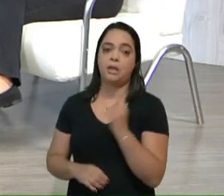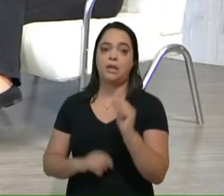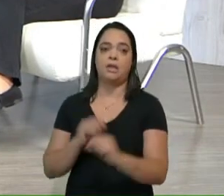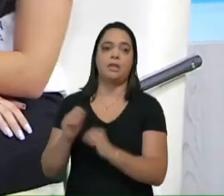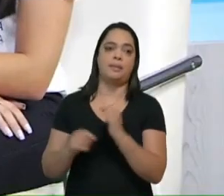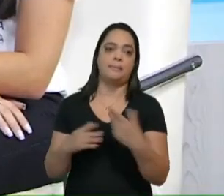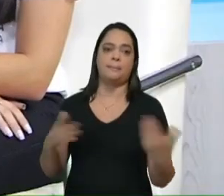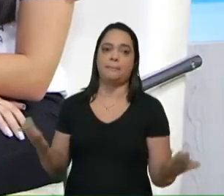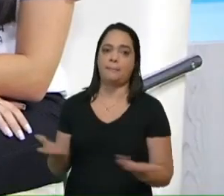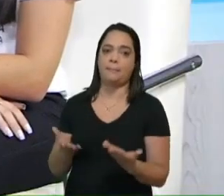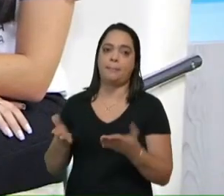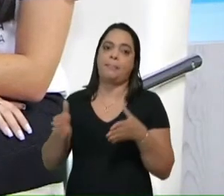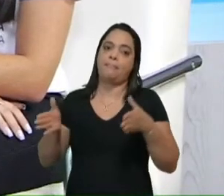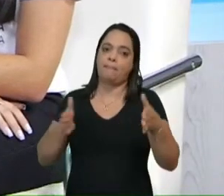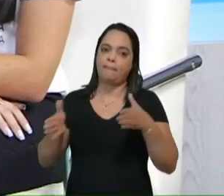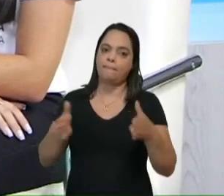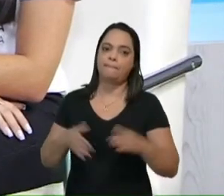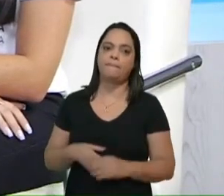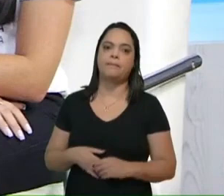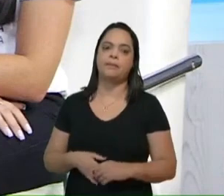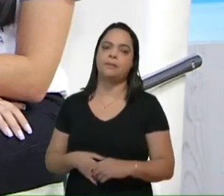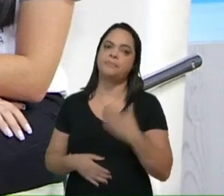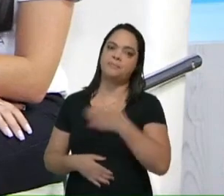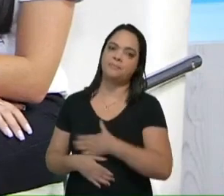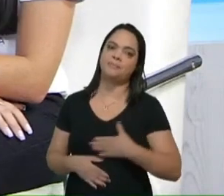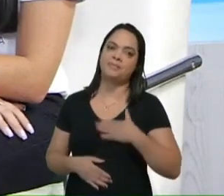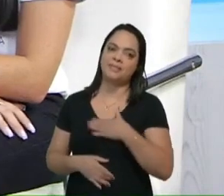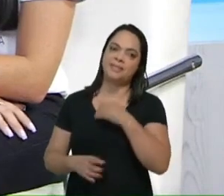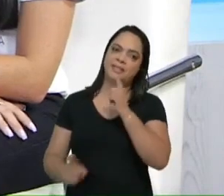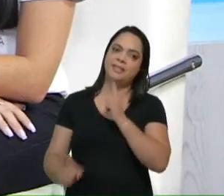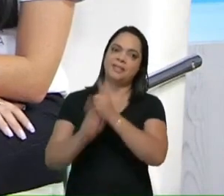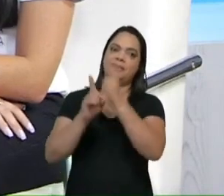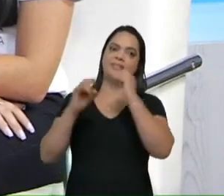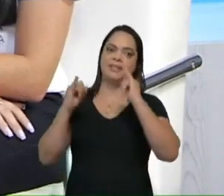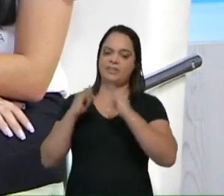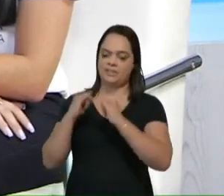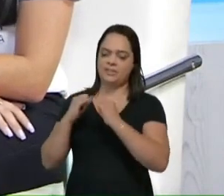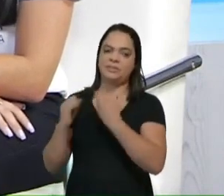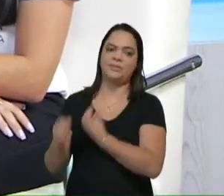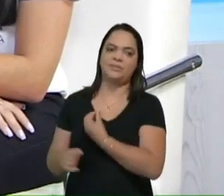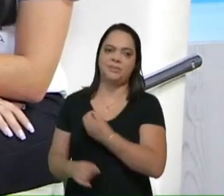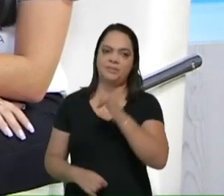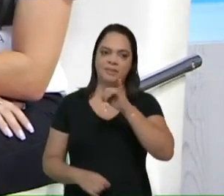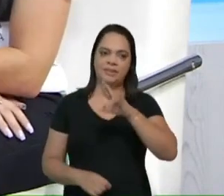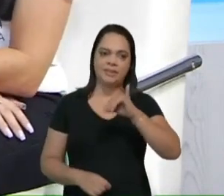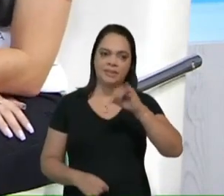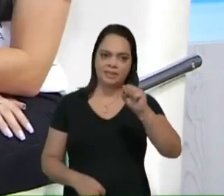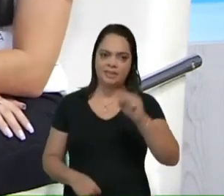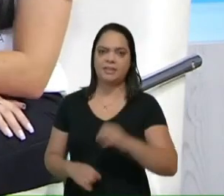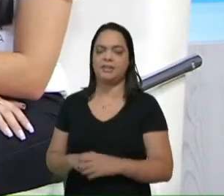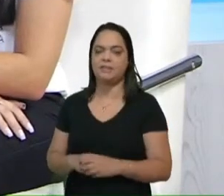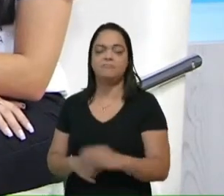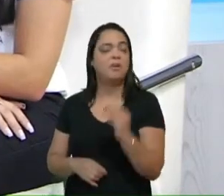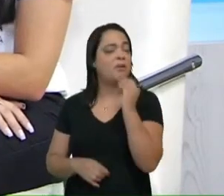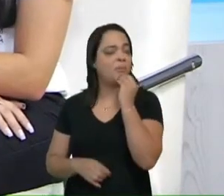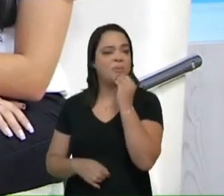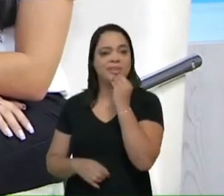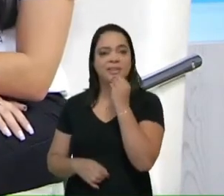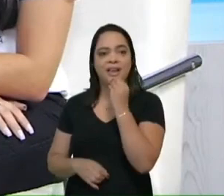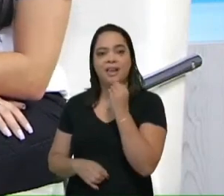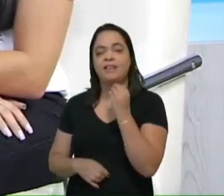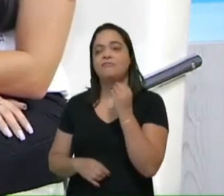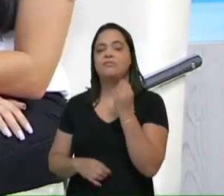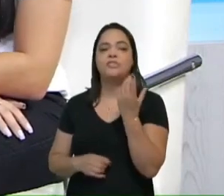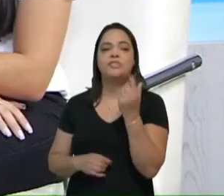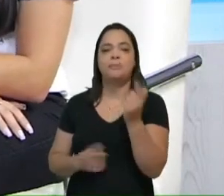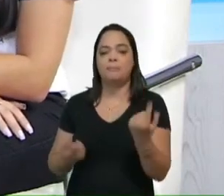em meio a essas ações a gente teve o prazer de encontrar o Instituto viva íris e e ter a oportunidade né de atuar